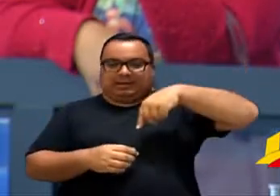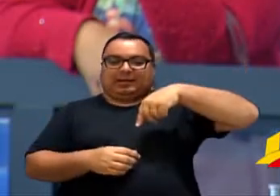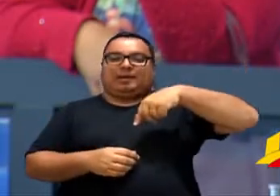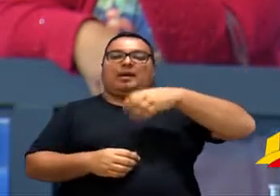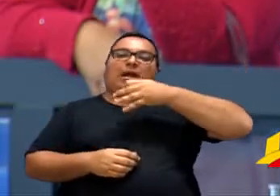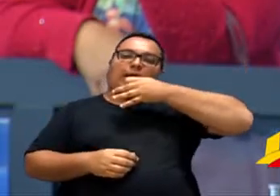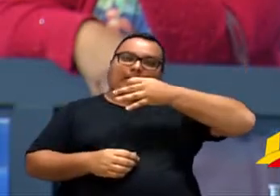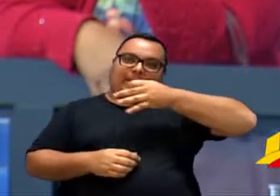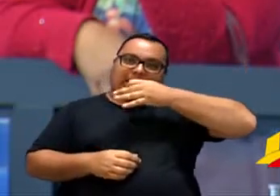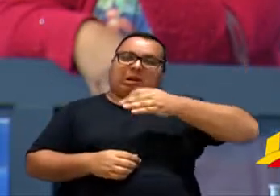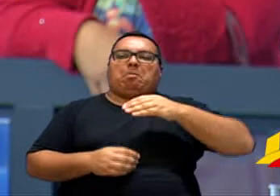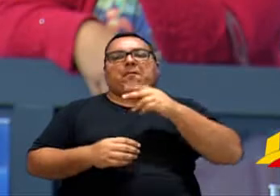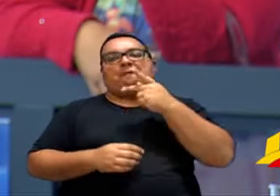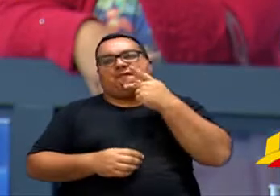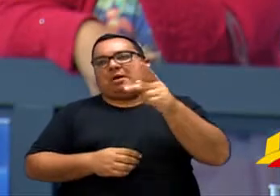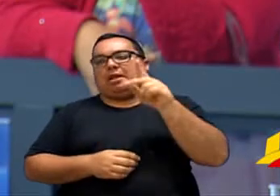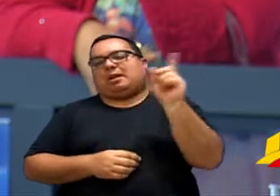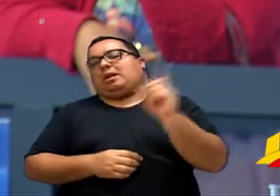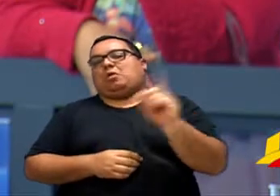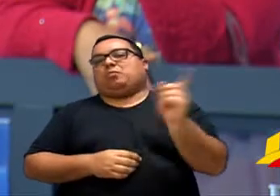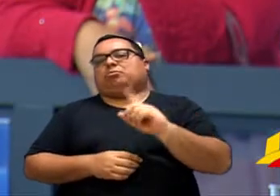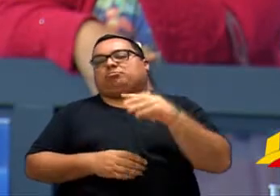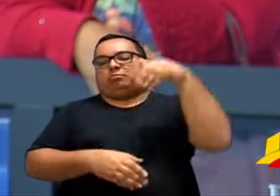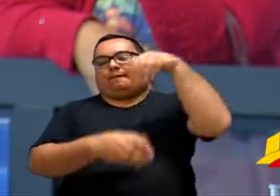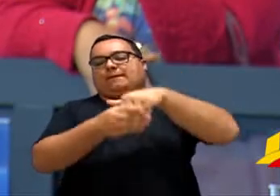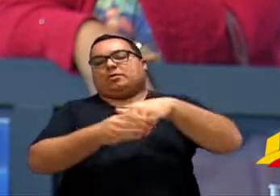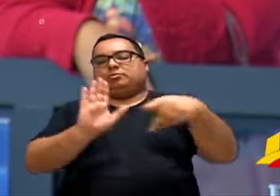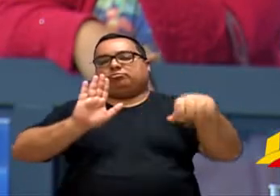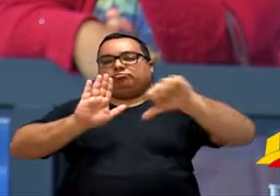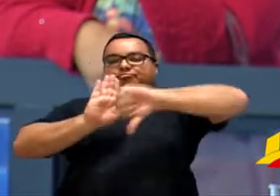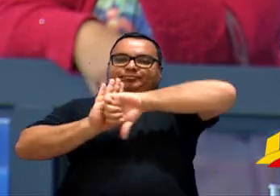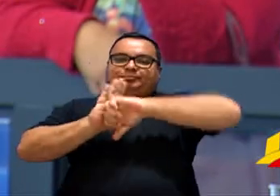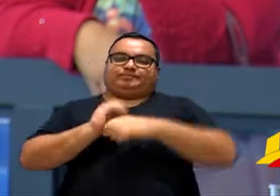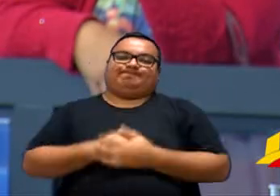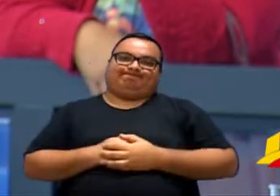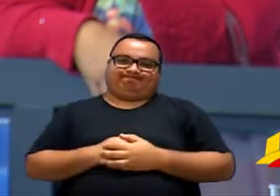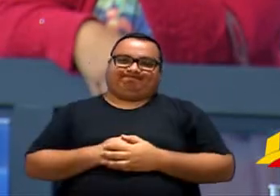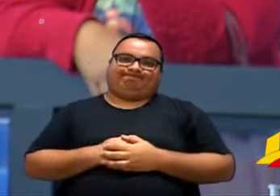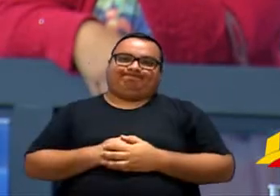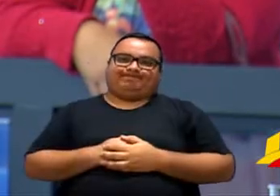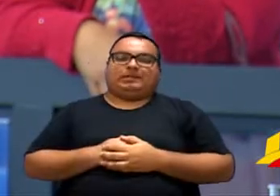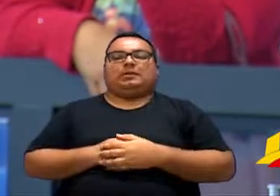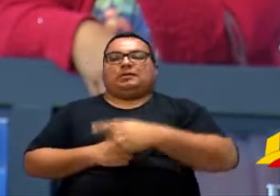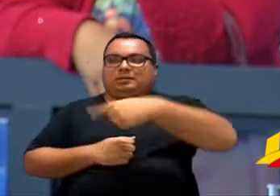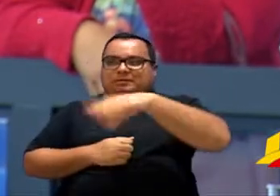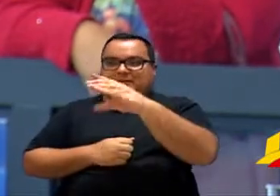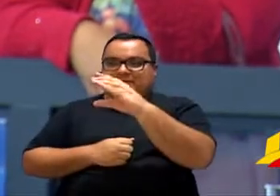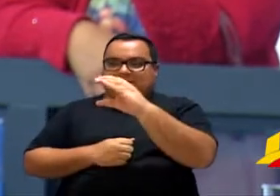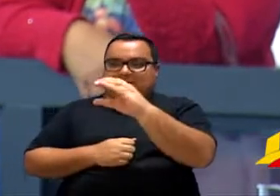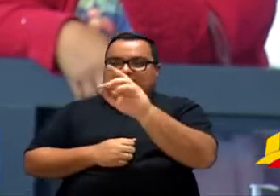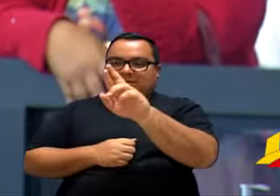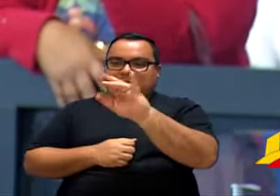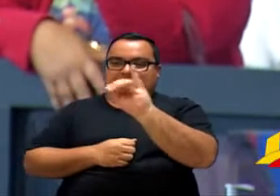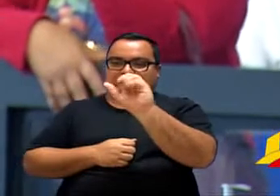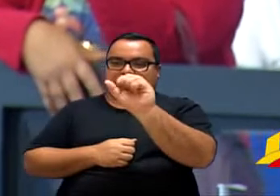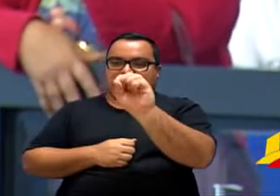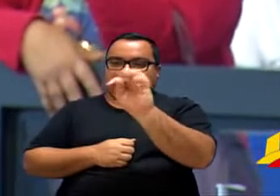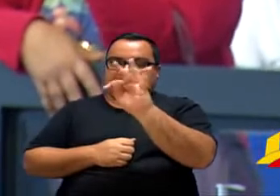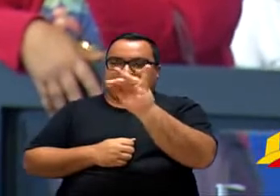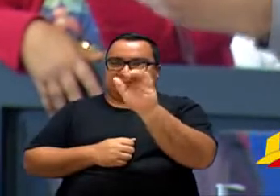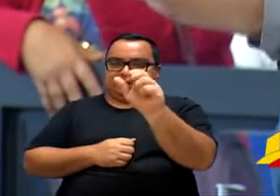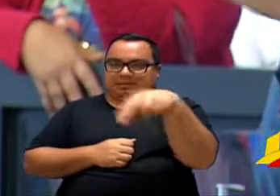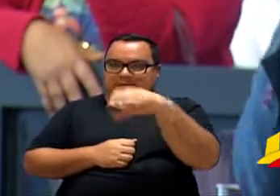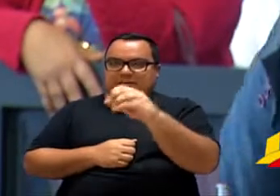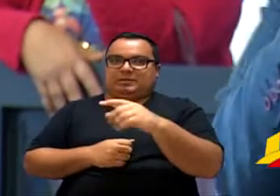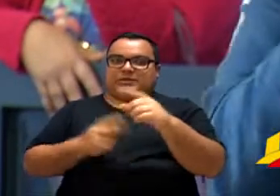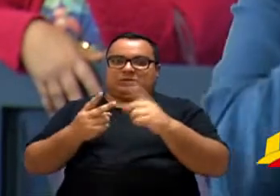sua Assessoria super técnica tenho admiração que o senhor a gente trabalha junto na comissão de Economia não estou criticando o senhor o João